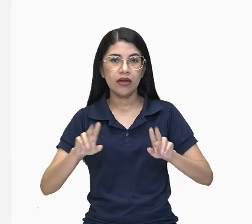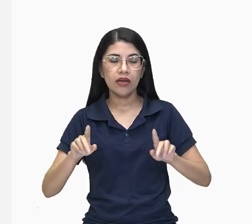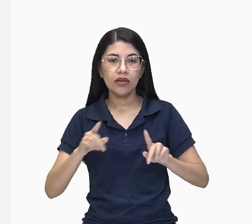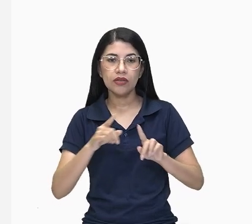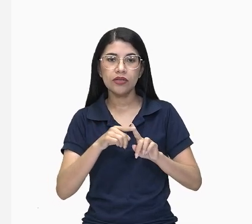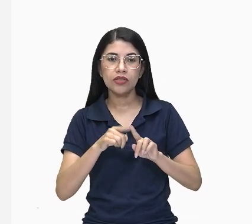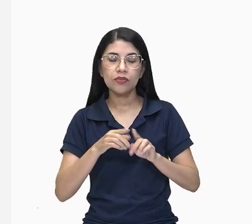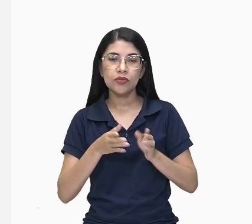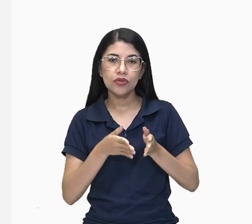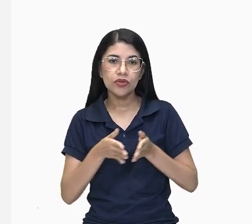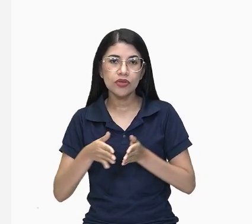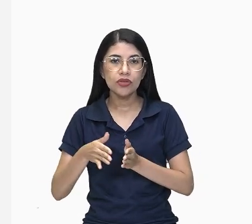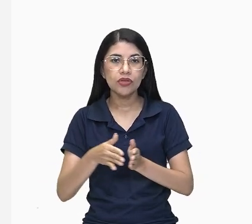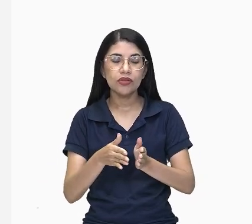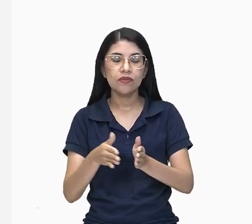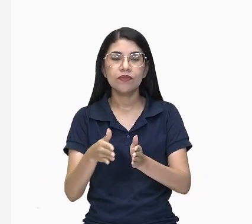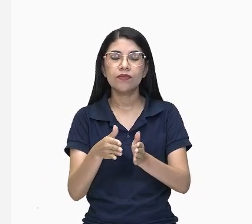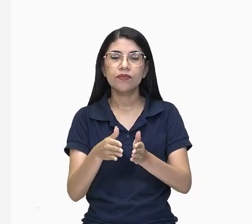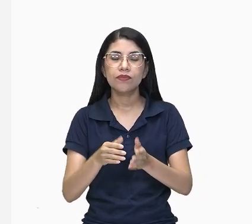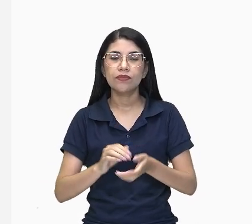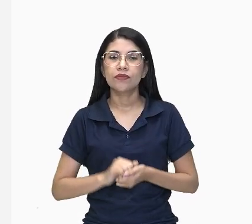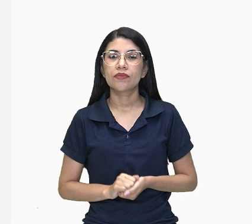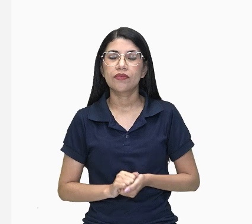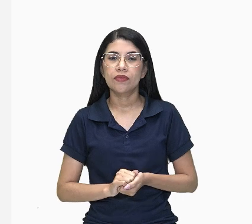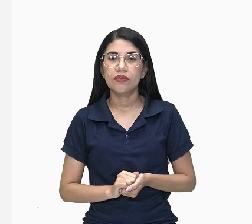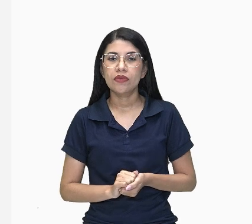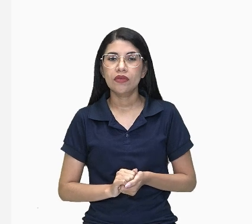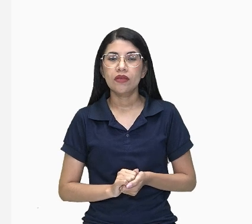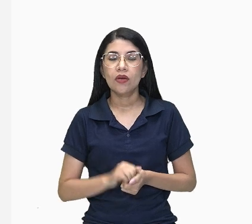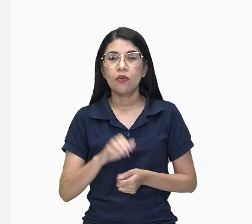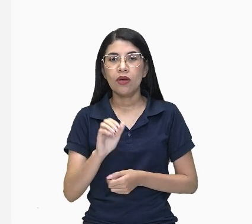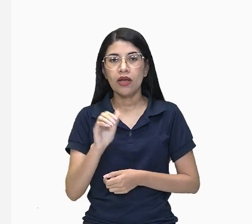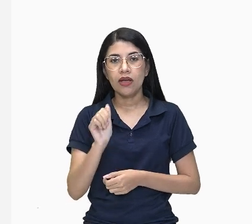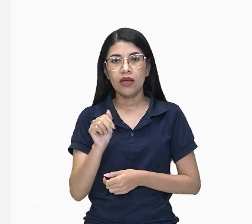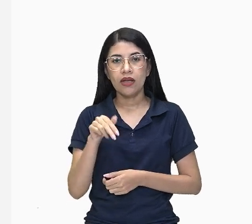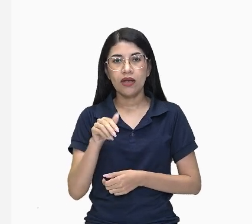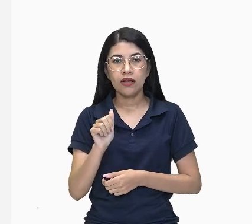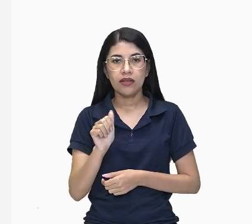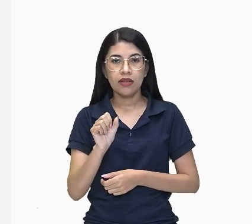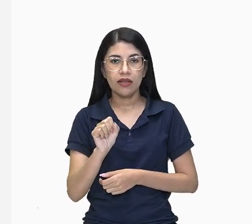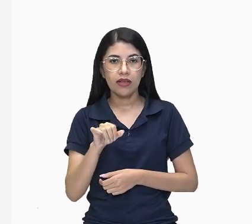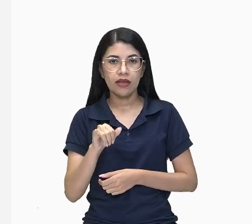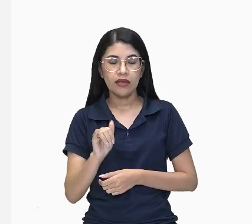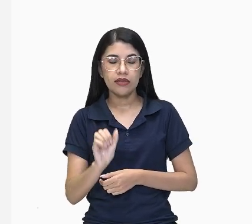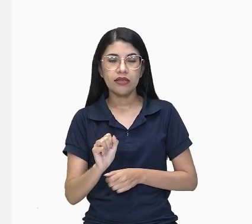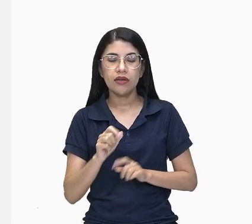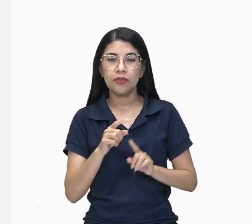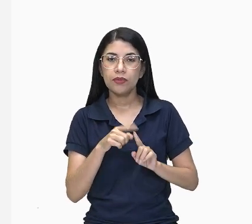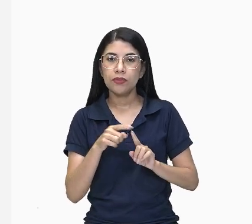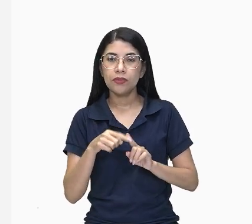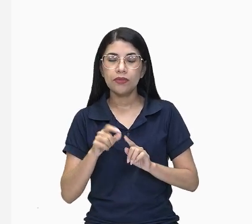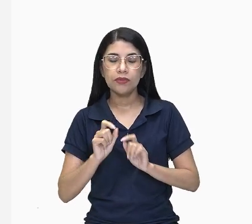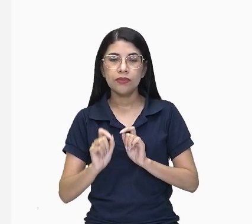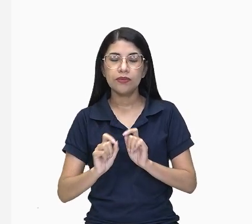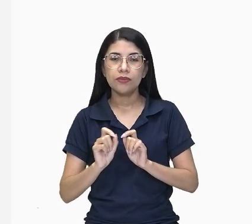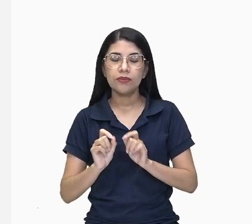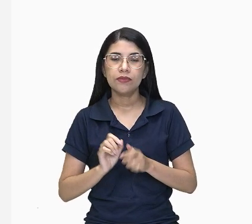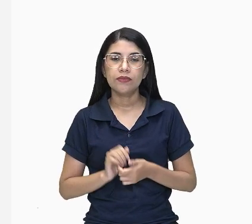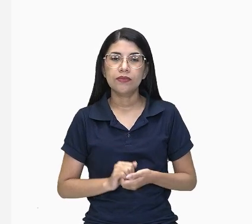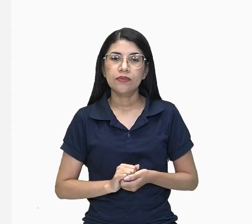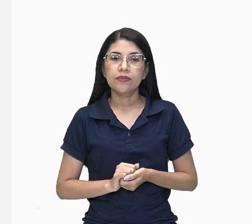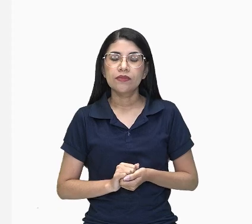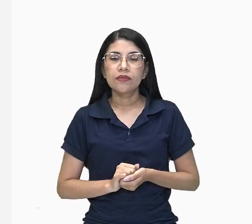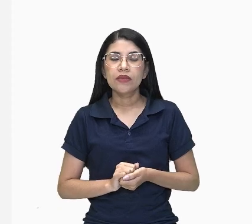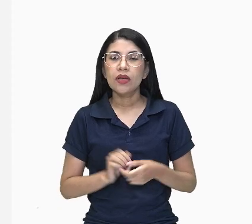canais fluviais. Esses tipos de canais fluviais, é uma classificação que nós temos